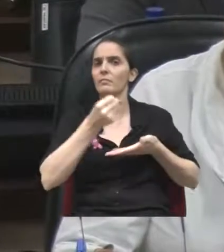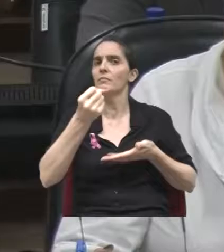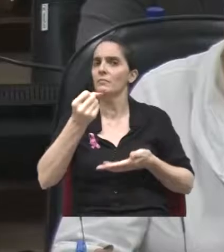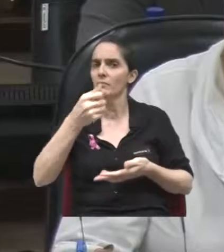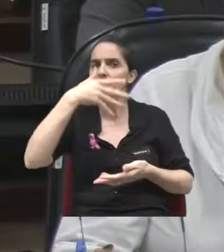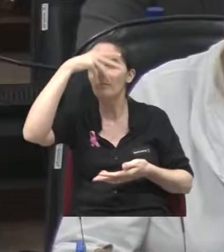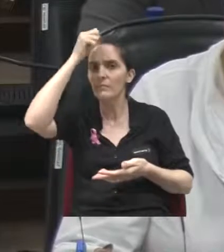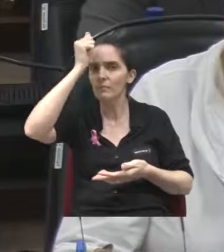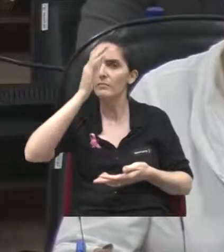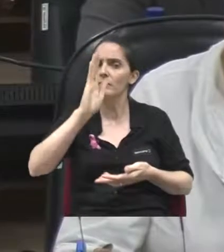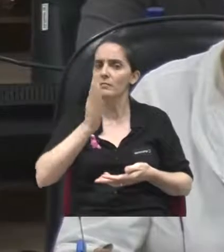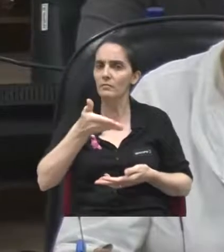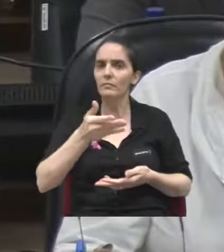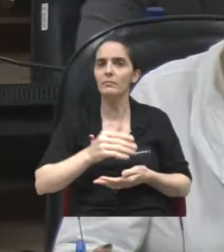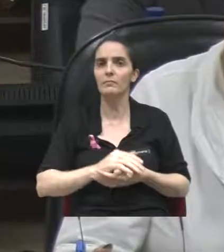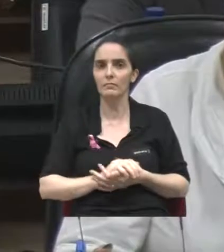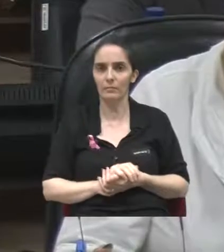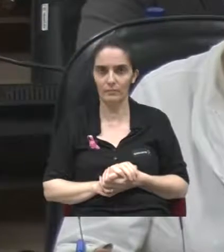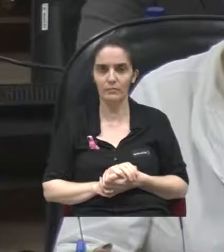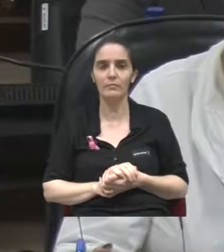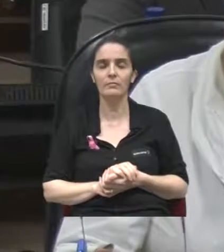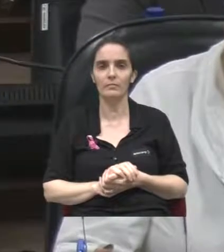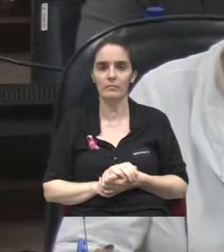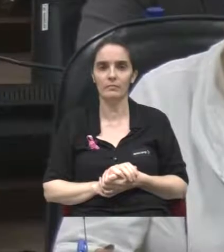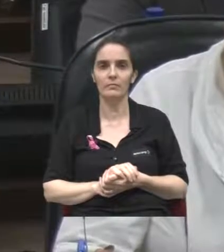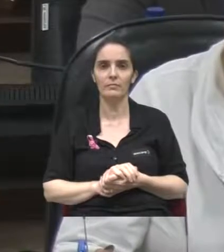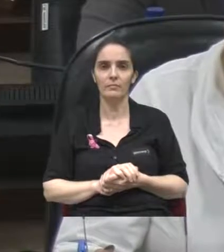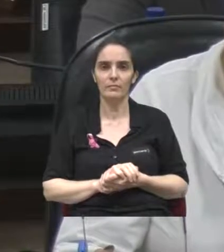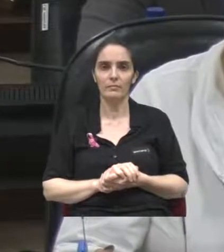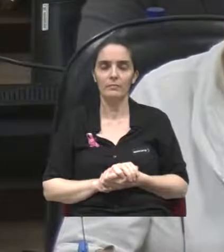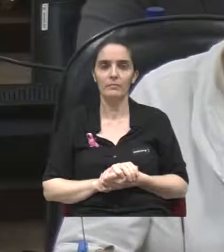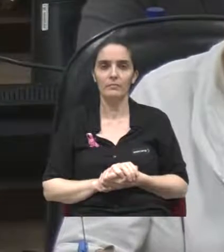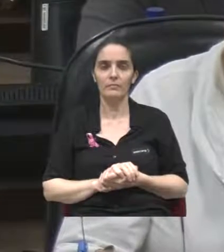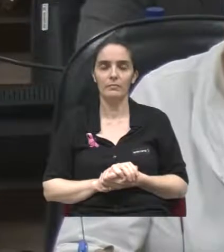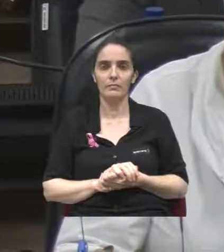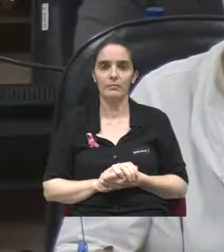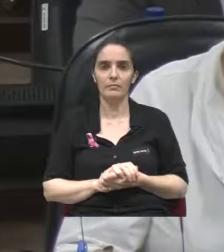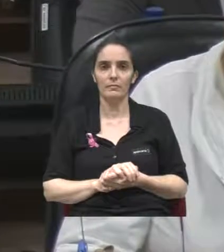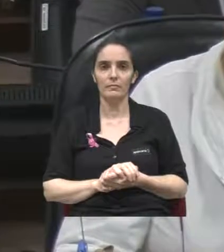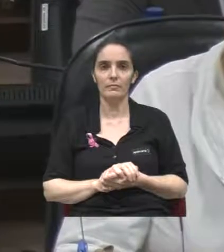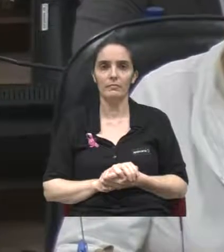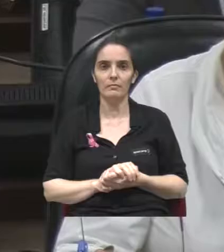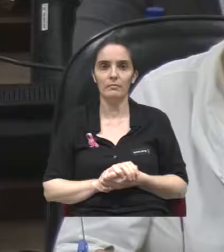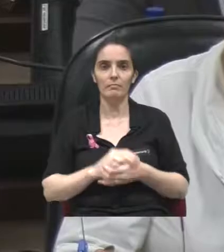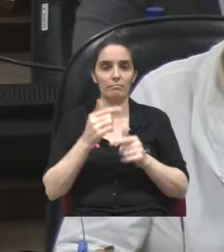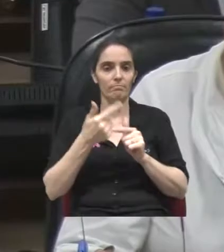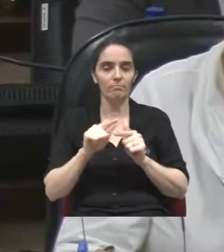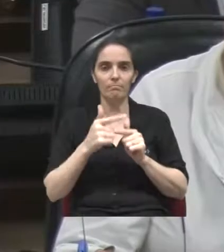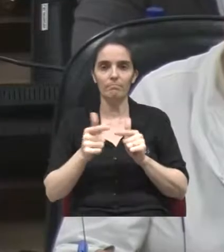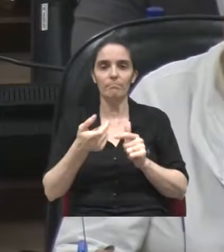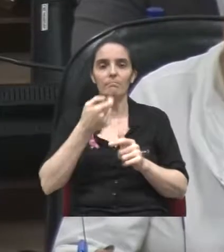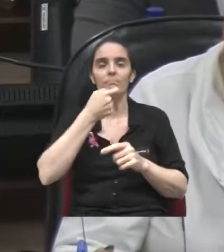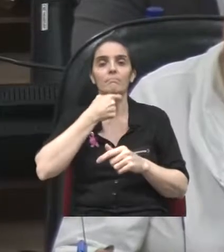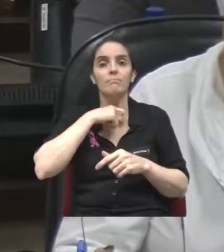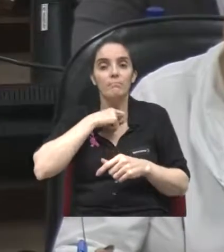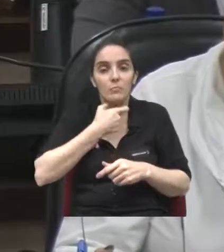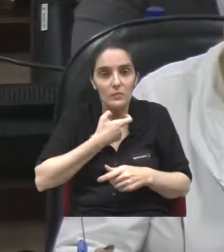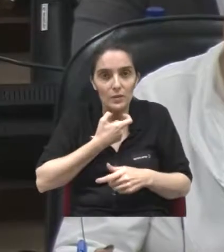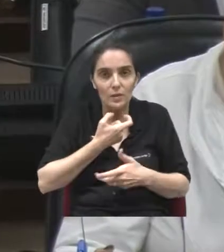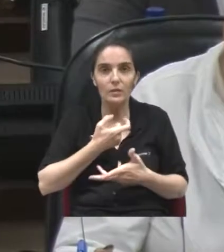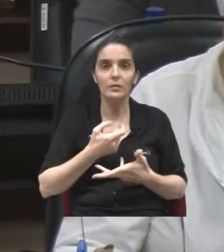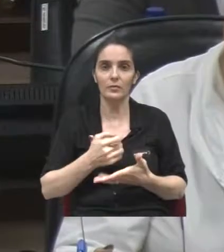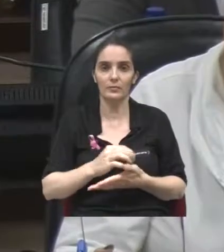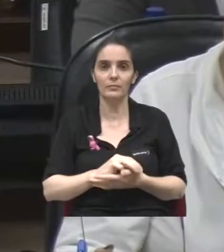por esses métodos de salvamento. Eu tenho esse problema de engasgamento, é uma coisa que não engolir a trava,